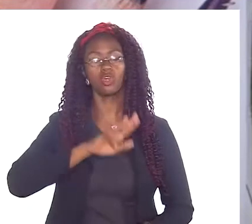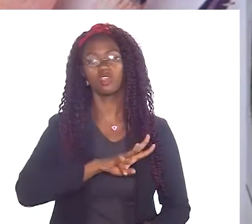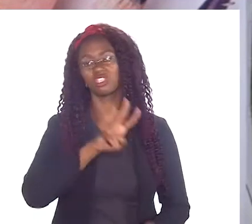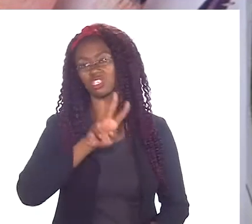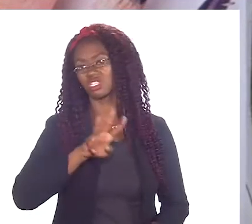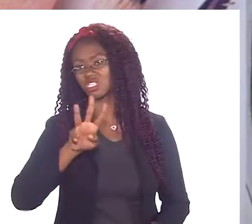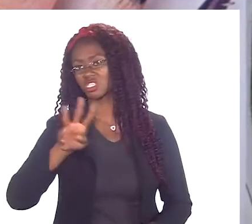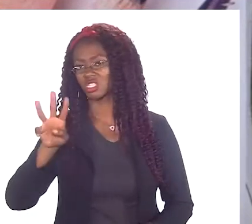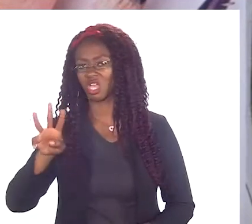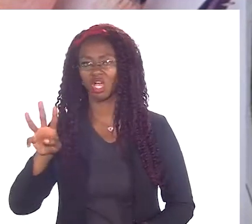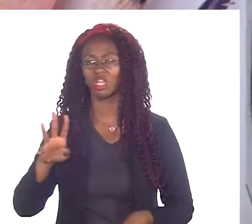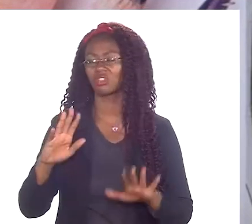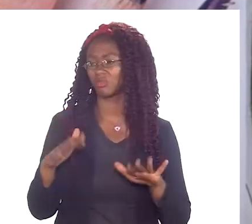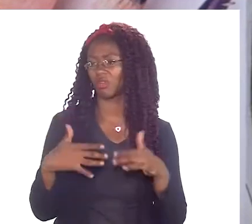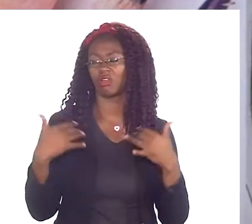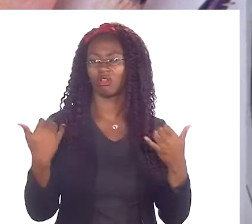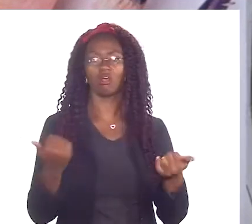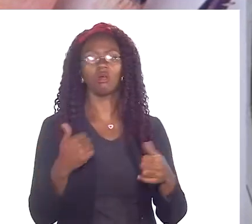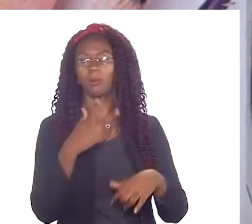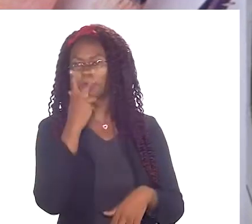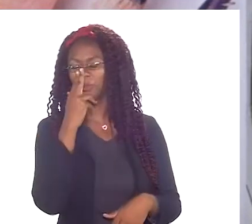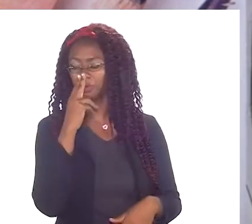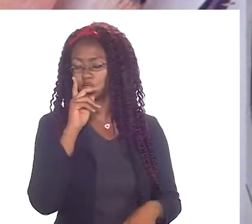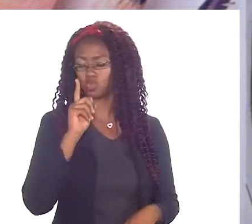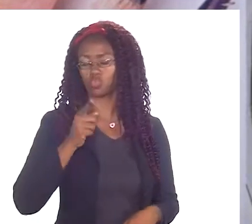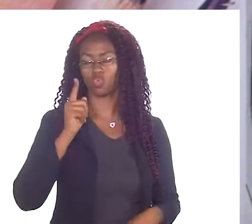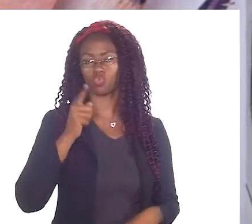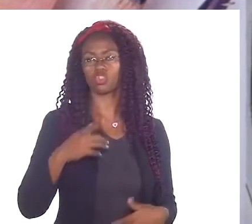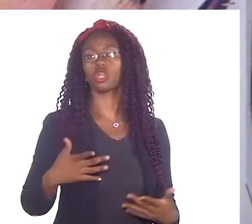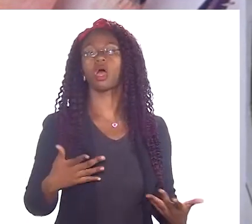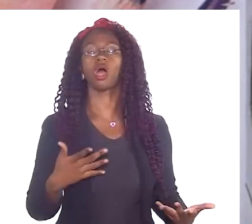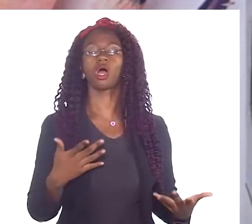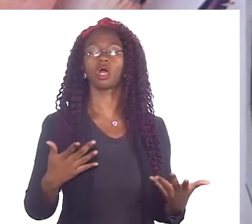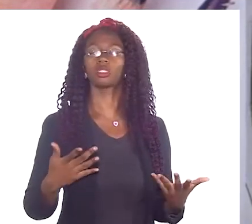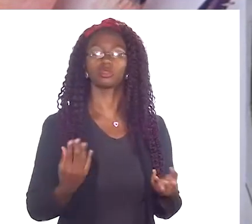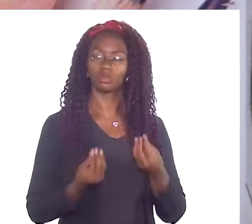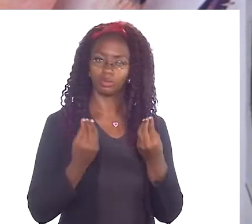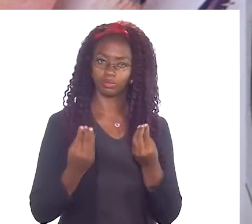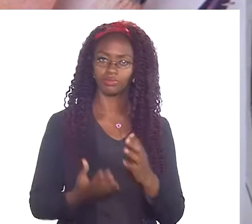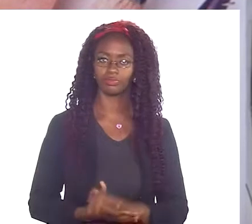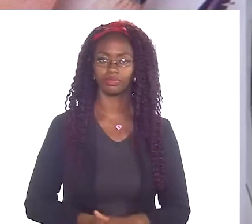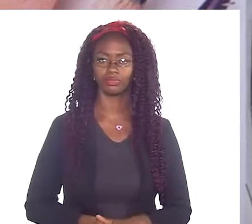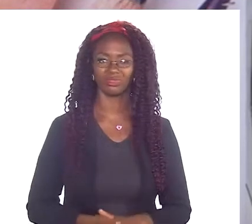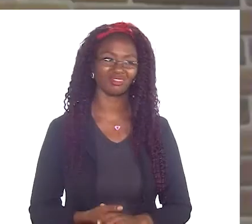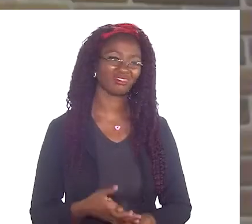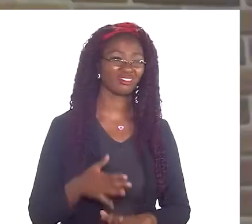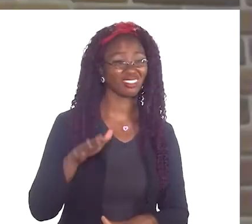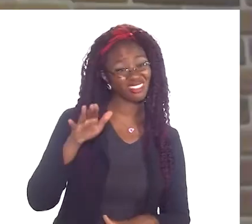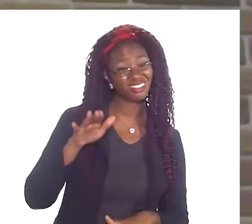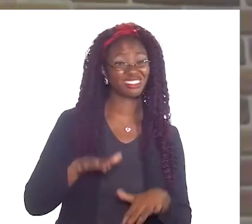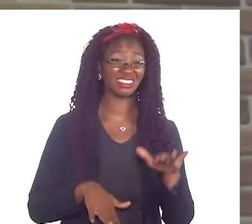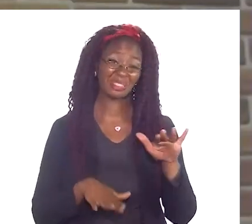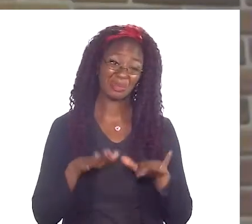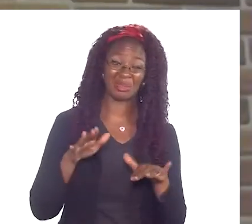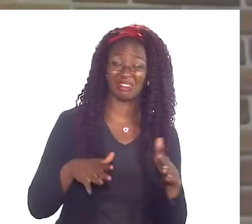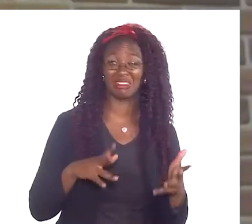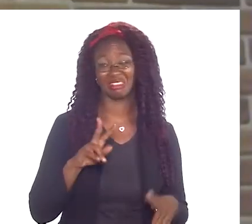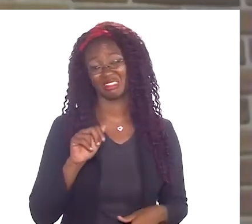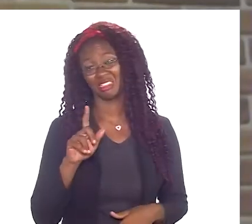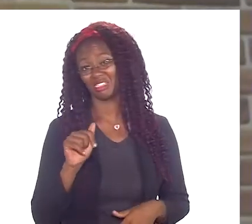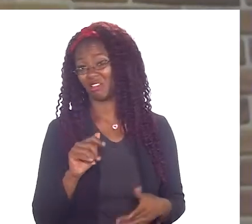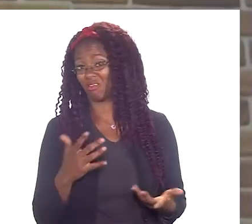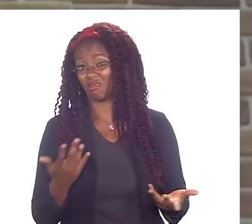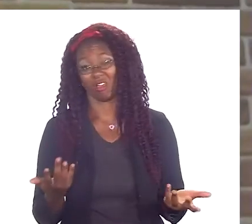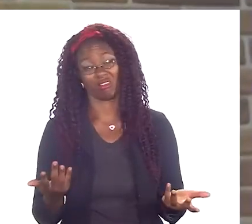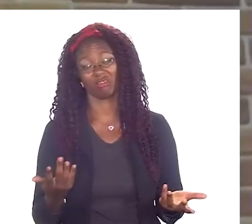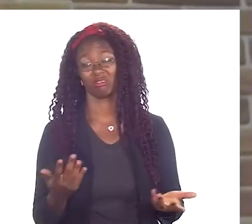site pode estar na frente, o candidato, mostrar uma certa autoridade? Como é que vocês enxergam isso? Eu acho que depende muito do cargo, né? Assim,